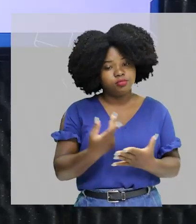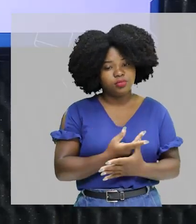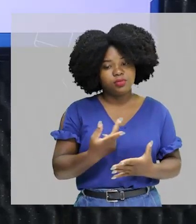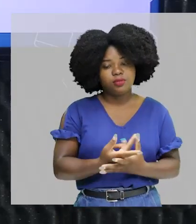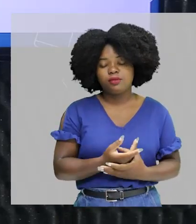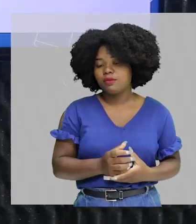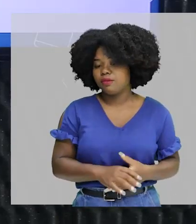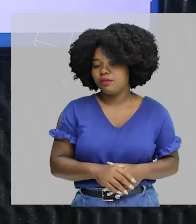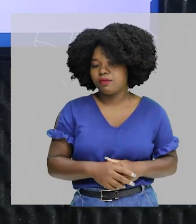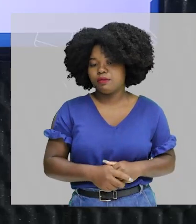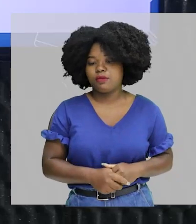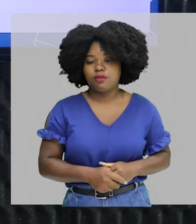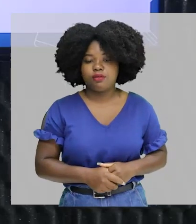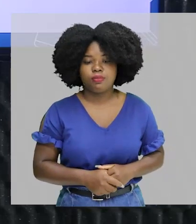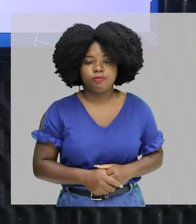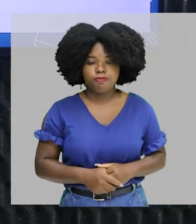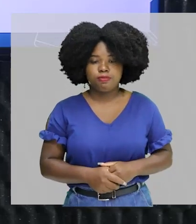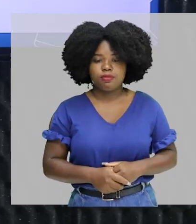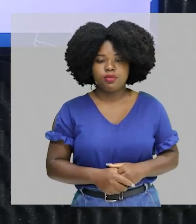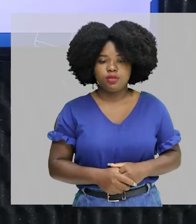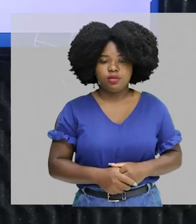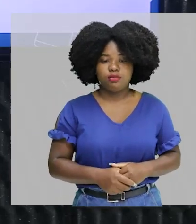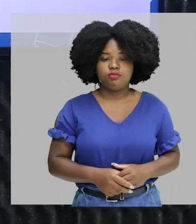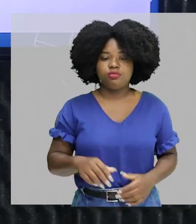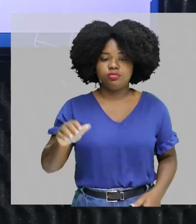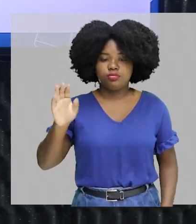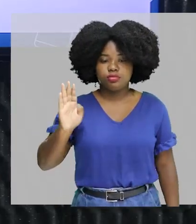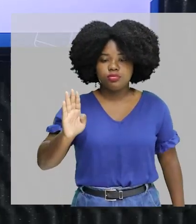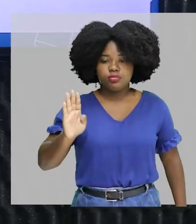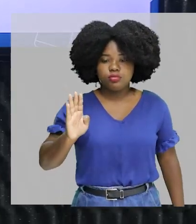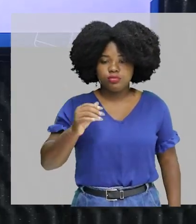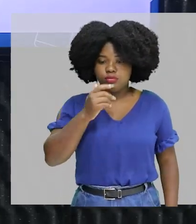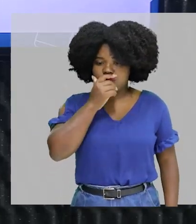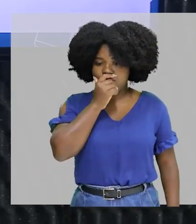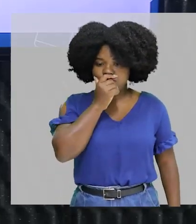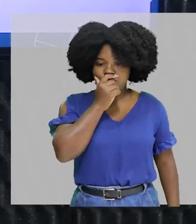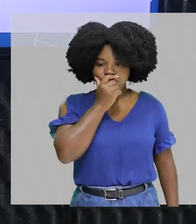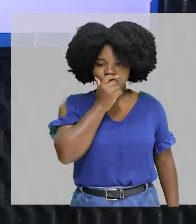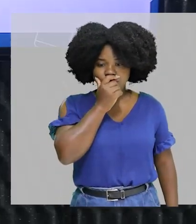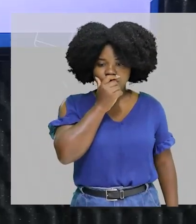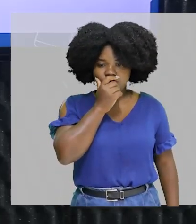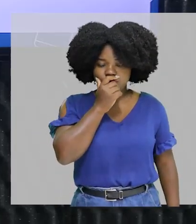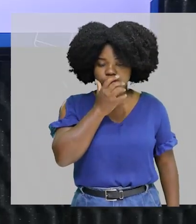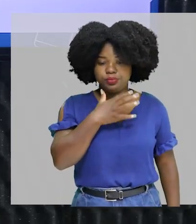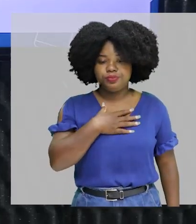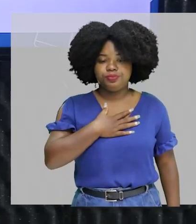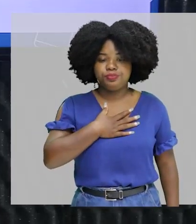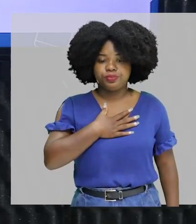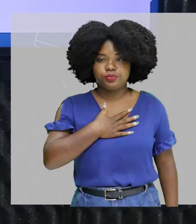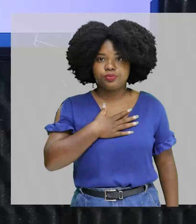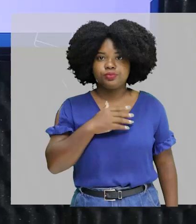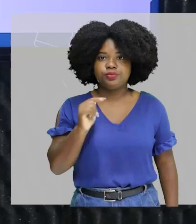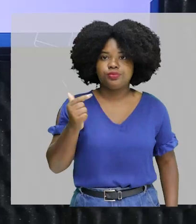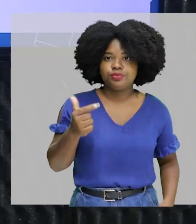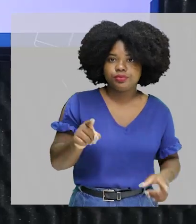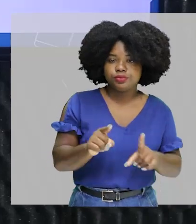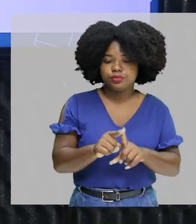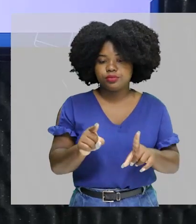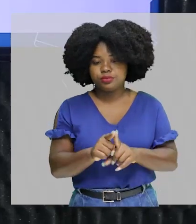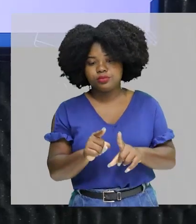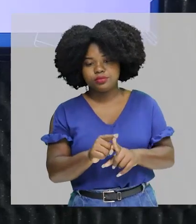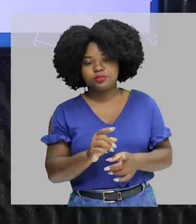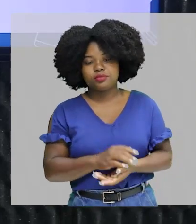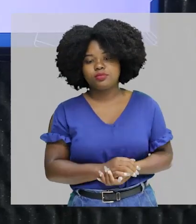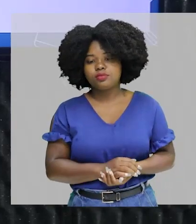uma característica dos cordados, né? E, consequentemente, ela não vai estar presente também